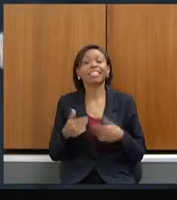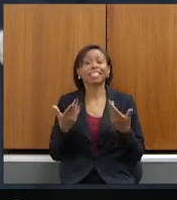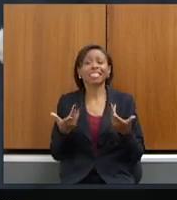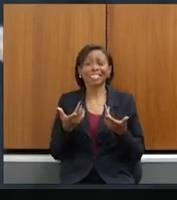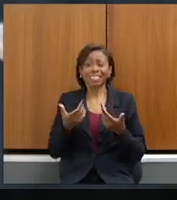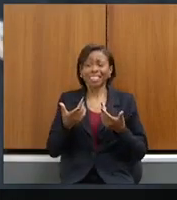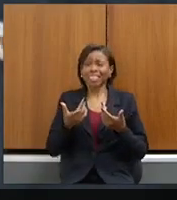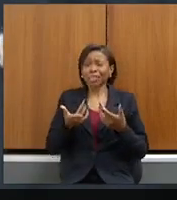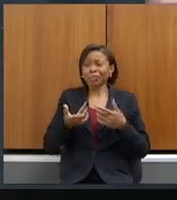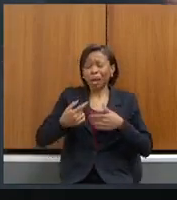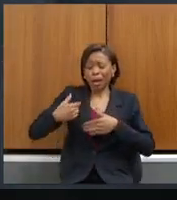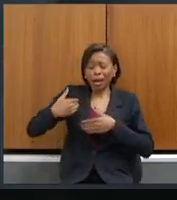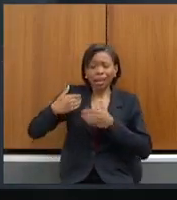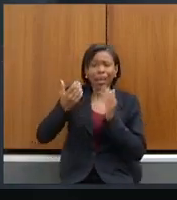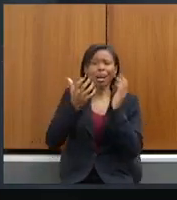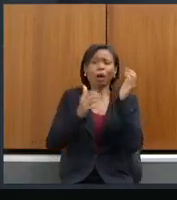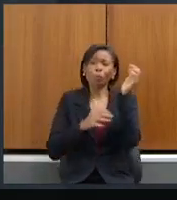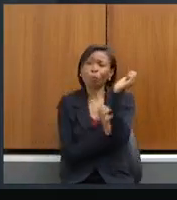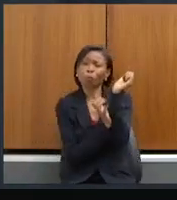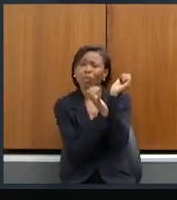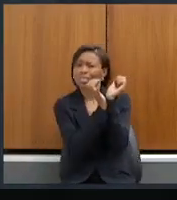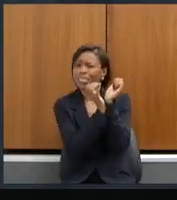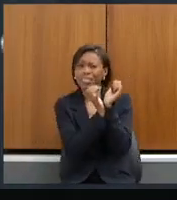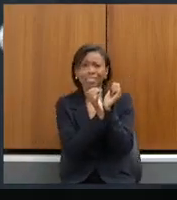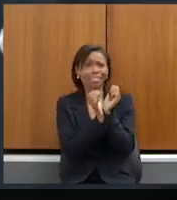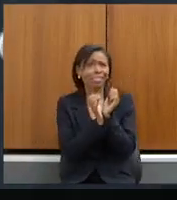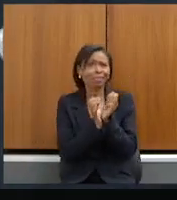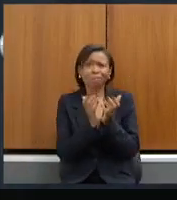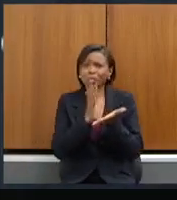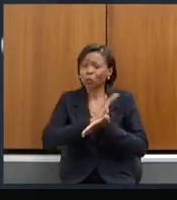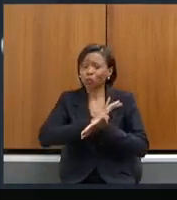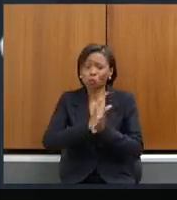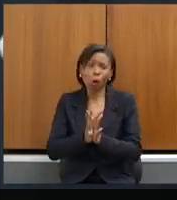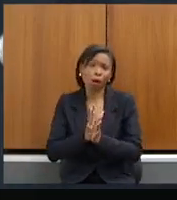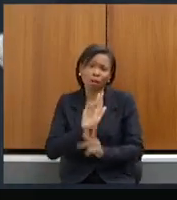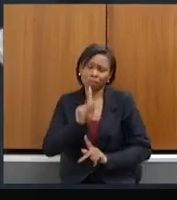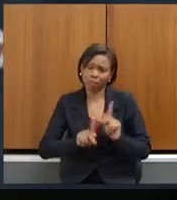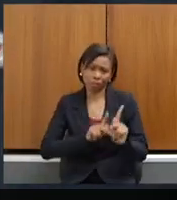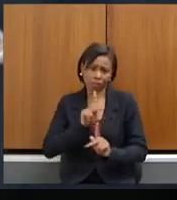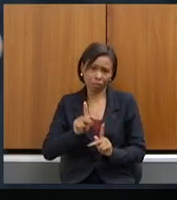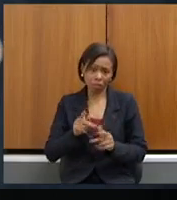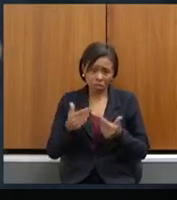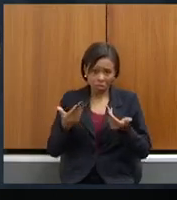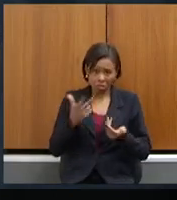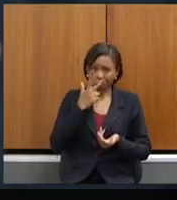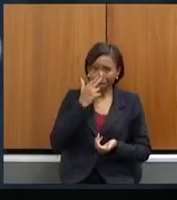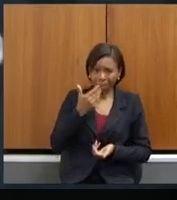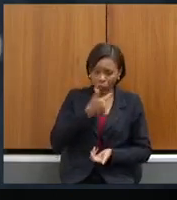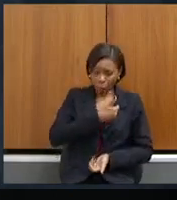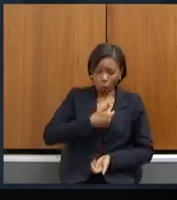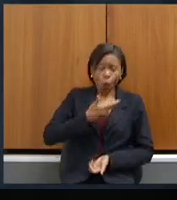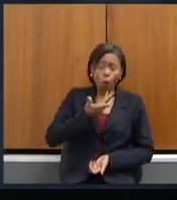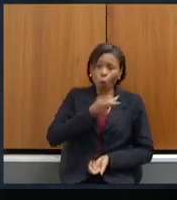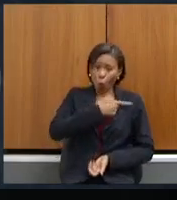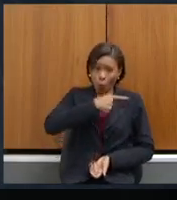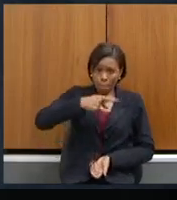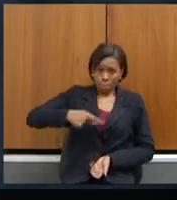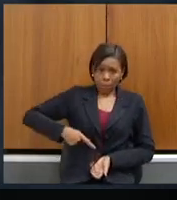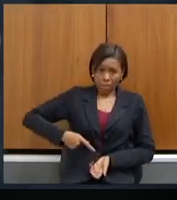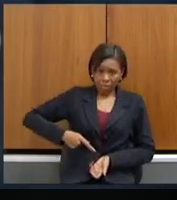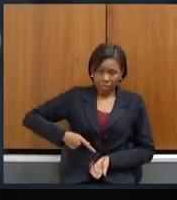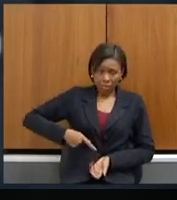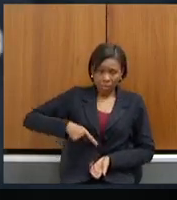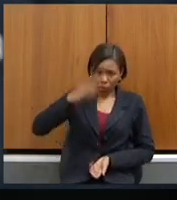matando o povo EA presidência da república ela é contra parece a vida ela é a favor do